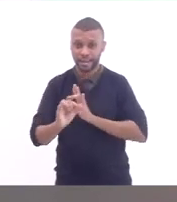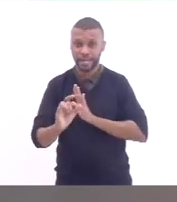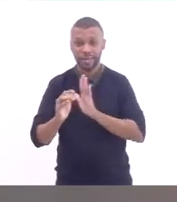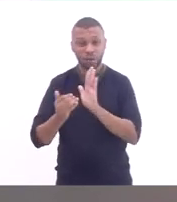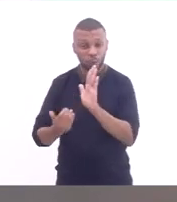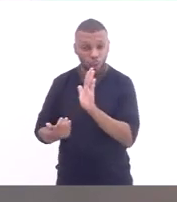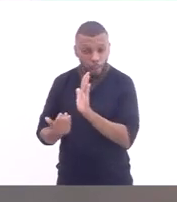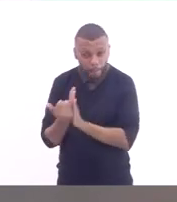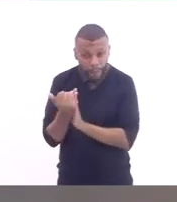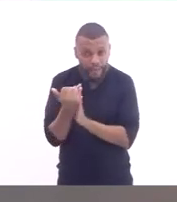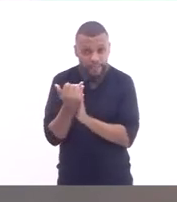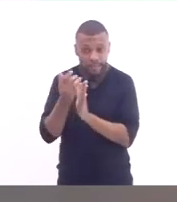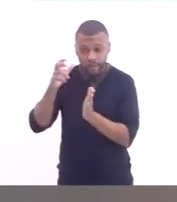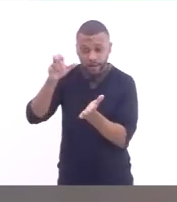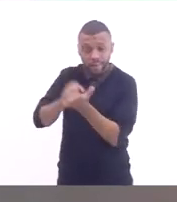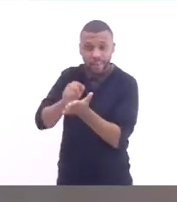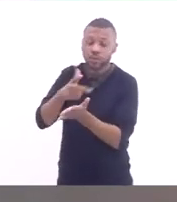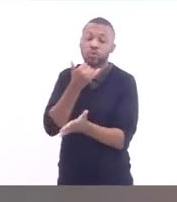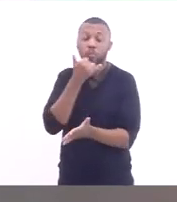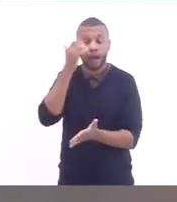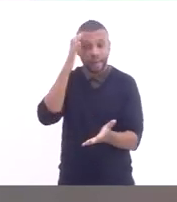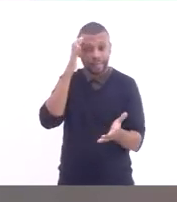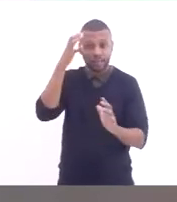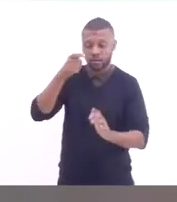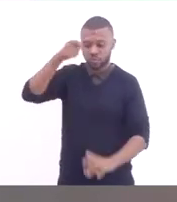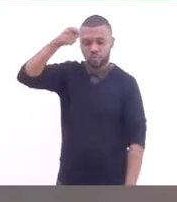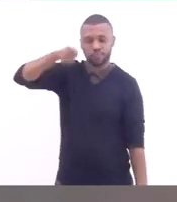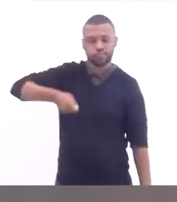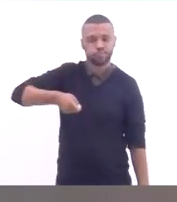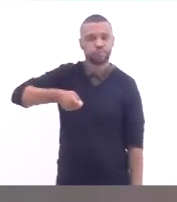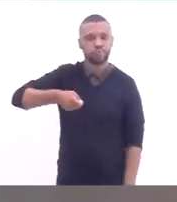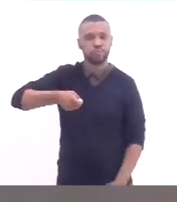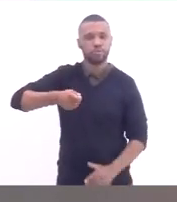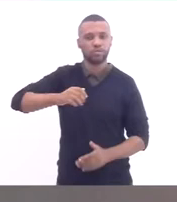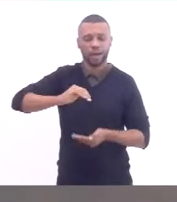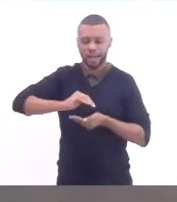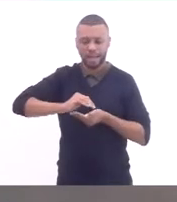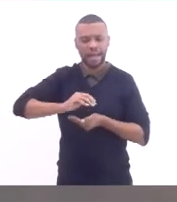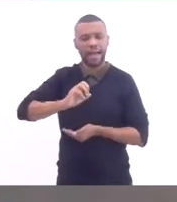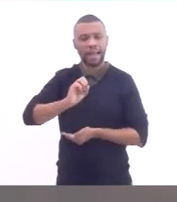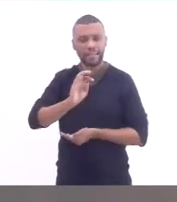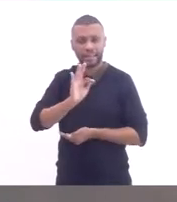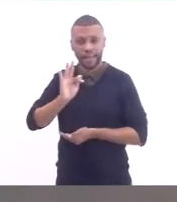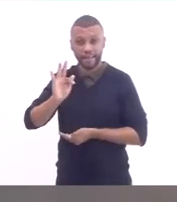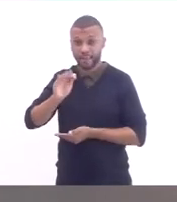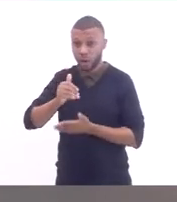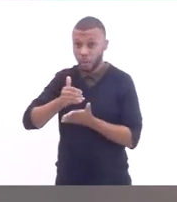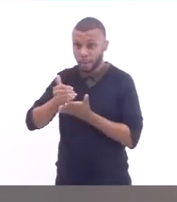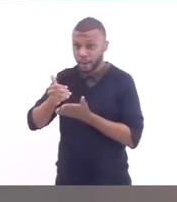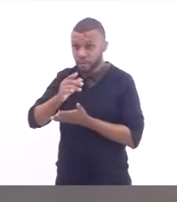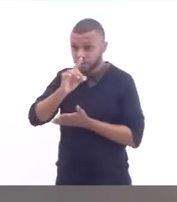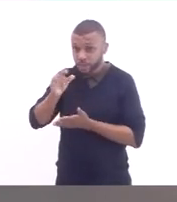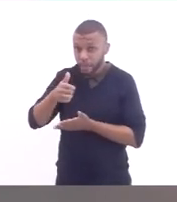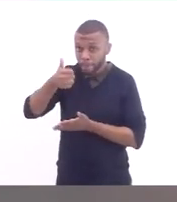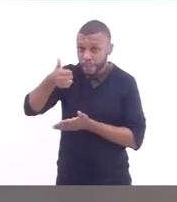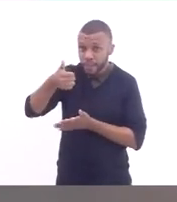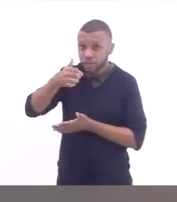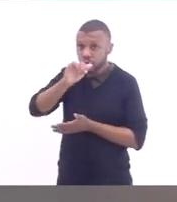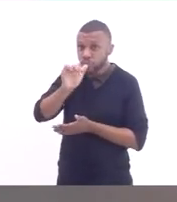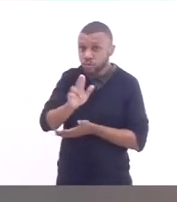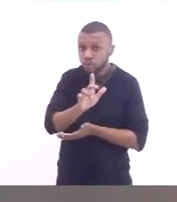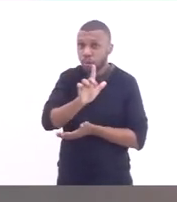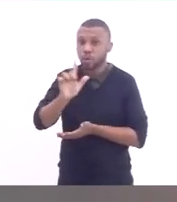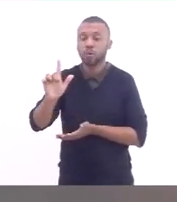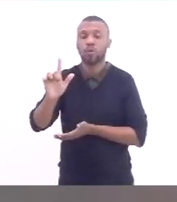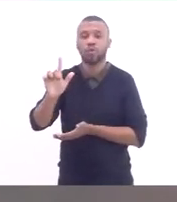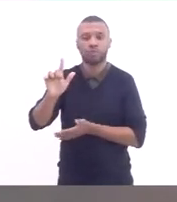vigor, a decisão, desculpe, do Supremo, entra em vigor em 1º de julho deste